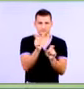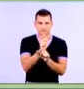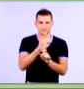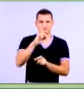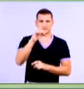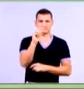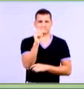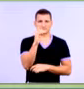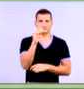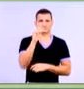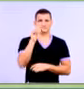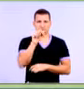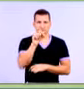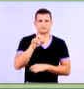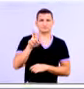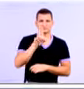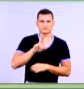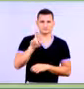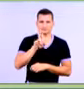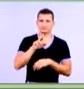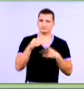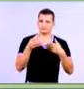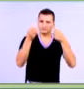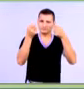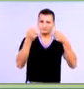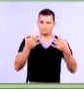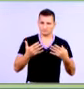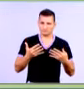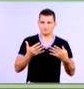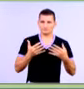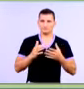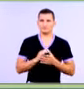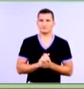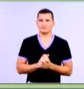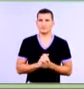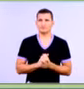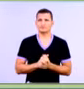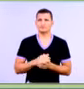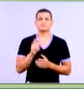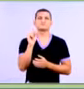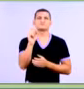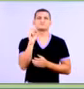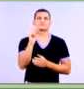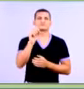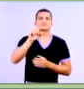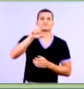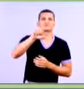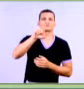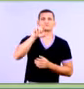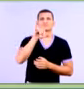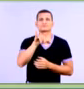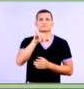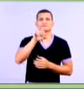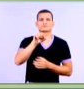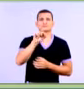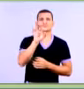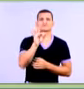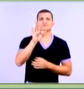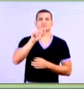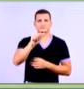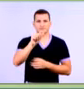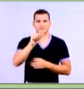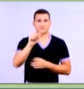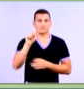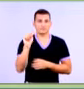dados utilizados. Então, como já foi mencionado, né? Bom, o que são listas? Foi o nosso primeiro conceito,